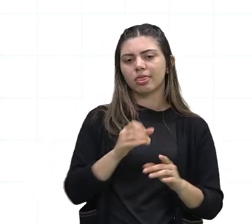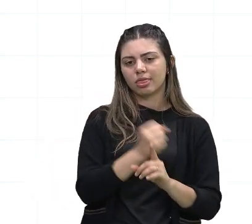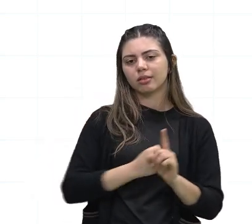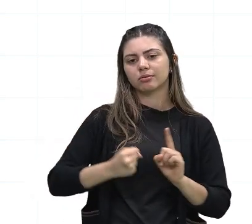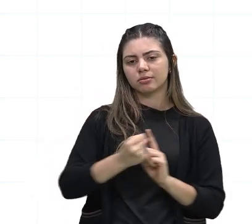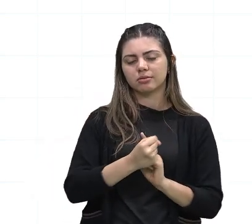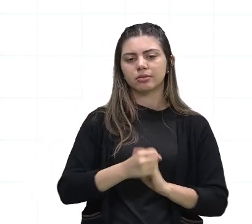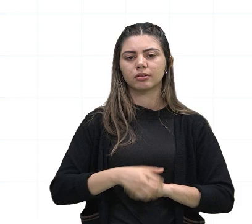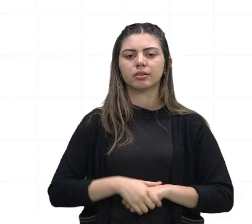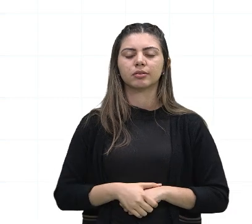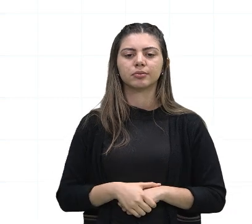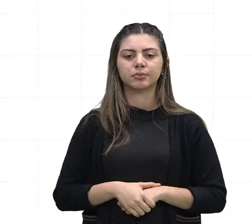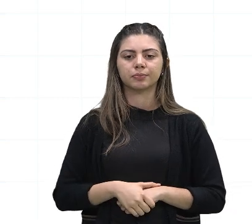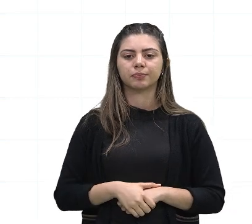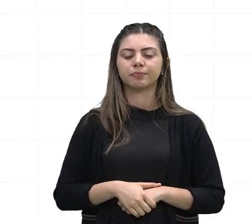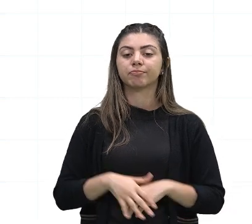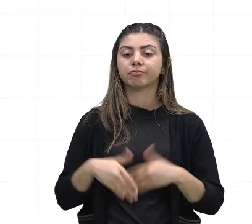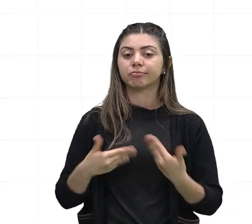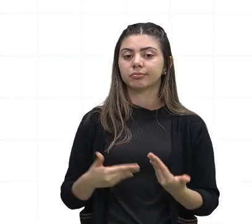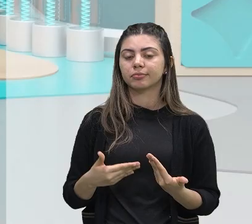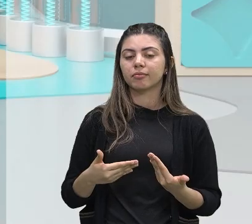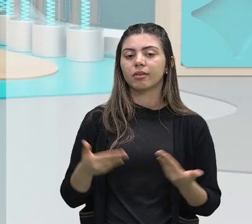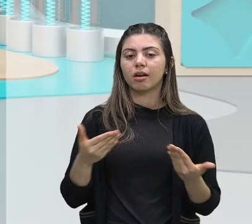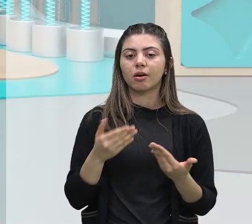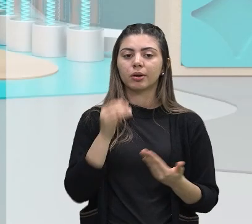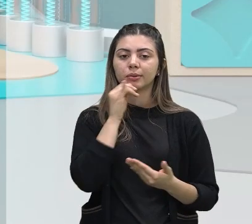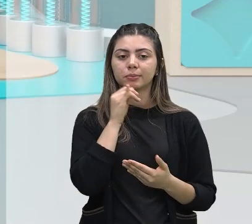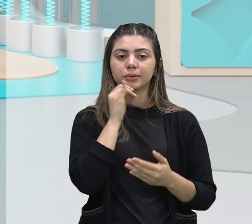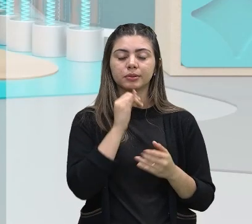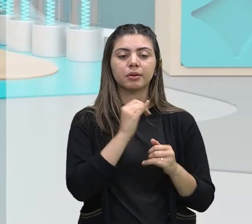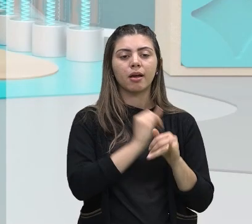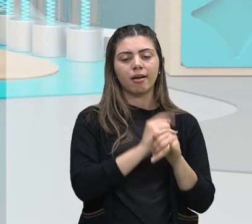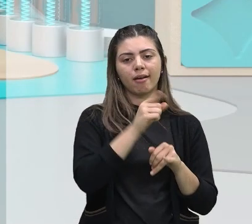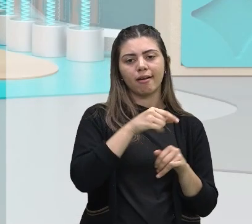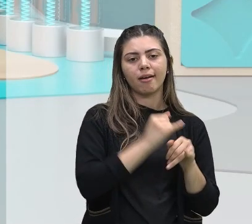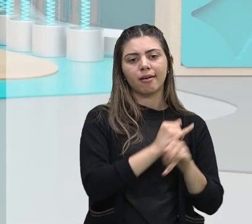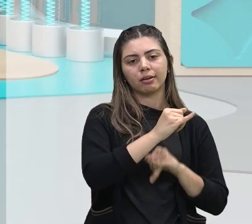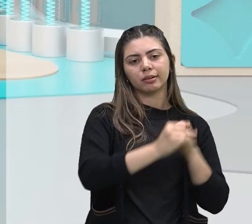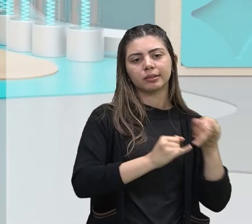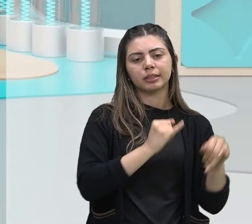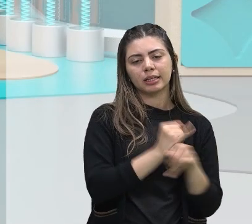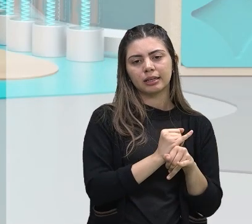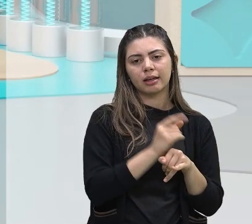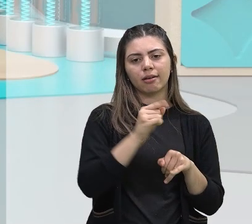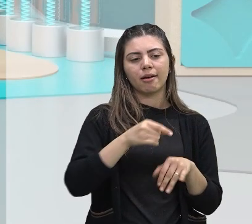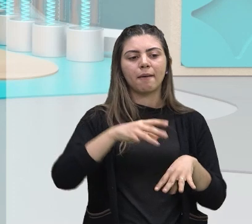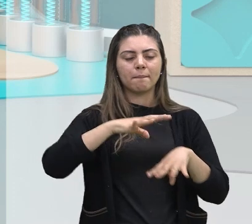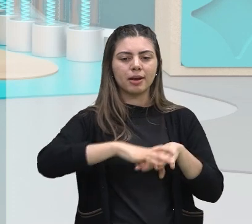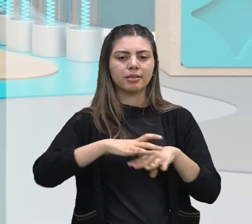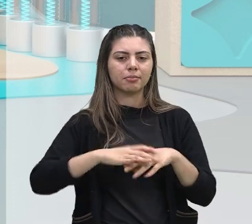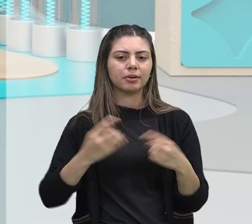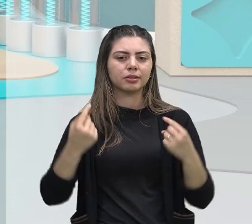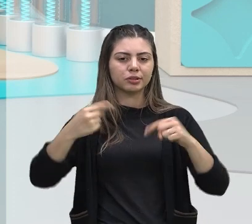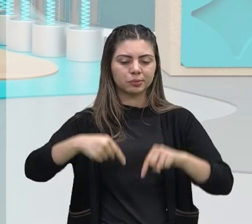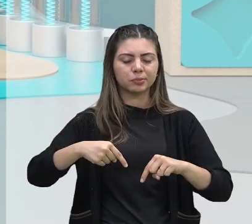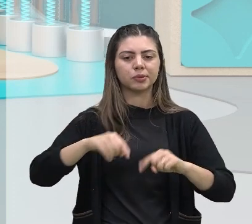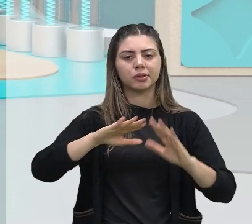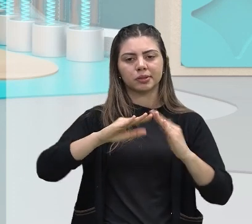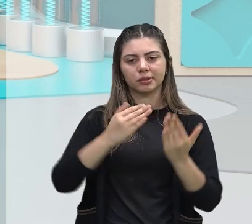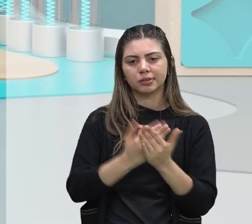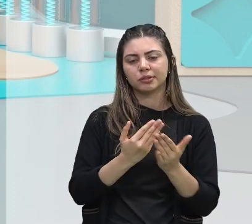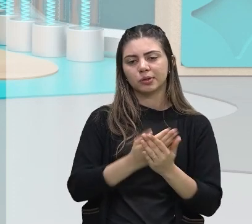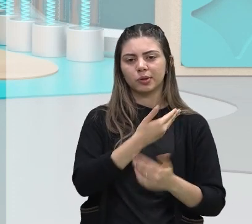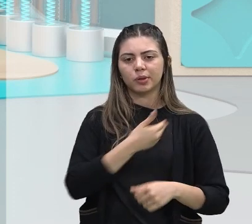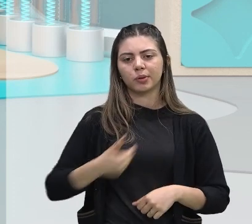Então, vamos ver aqui, olha, um site da Olimpíada de Matemática, nas escolas públicas daqui